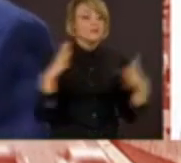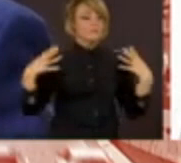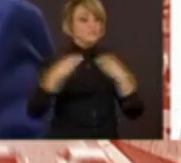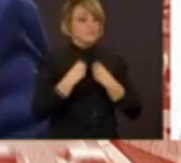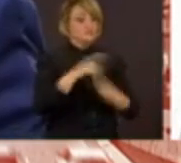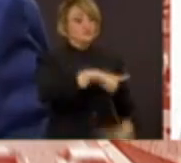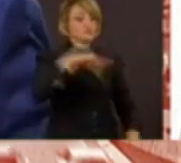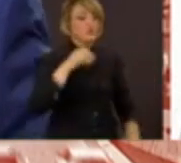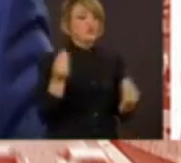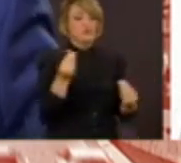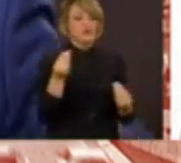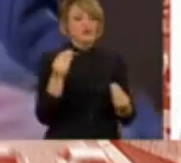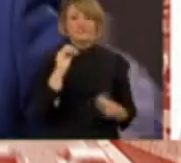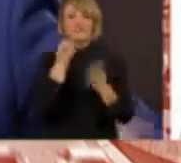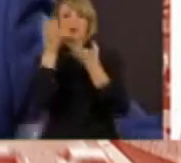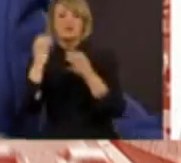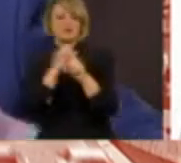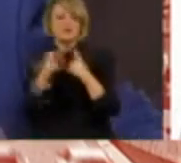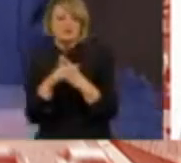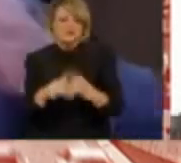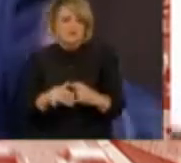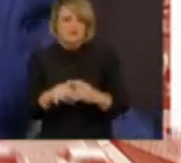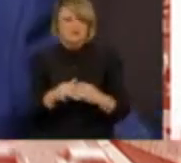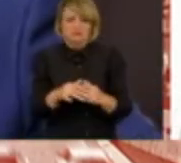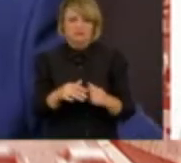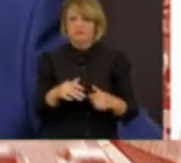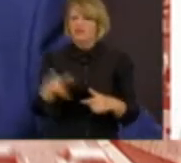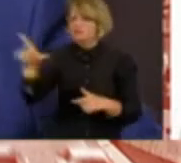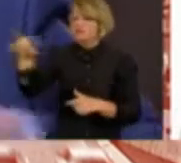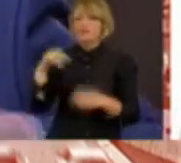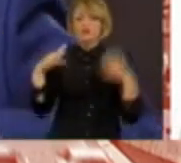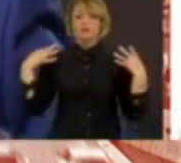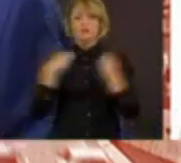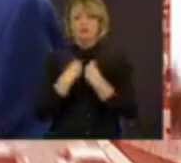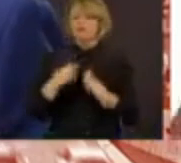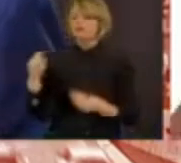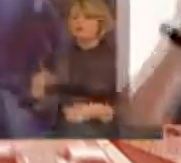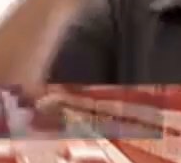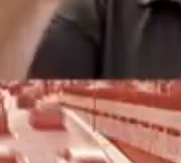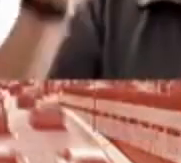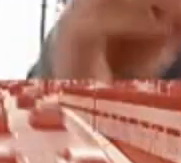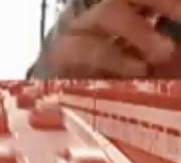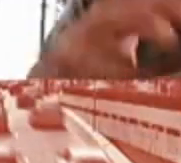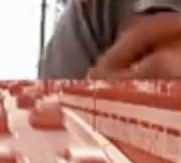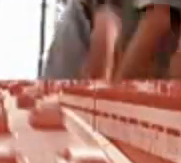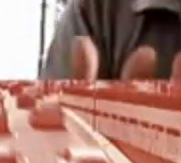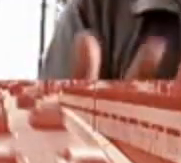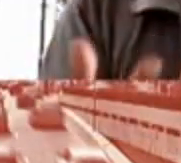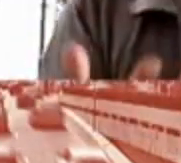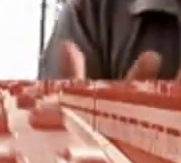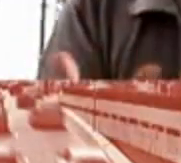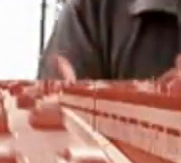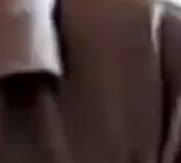as estratégias de como indicar um ministro do Supremo. Eu não estou querendo tirar a prerrogativa do presidente, mas não seria muito mais interessante